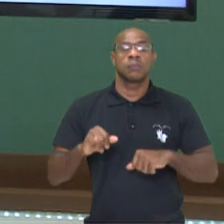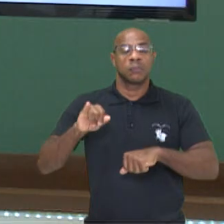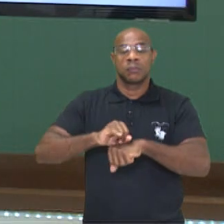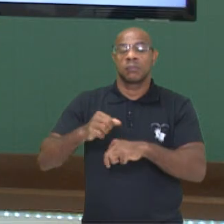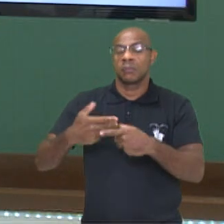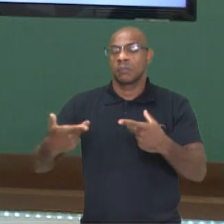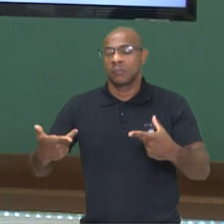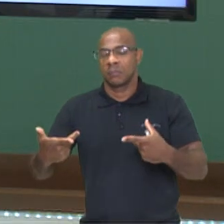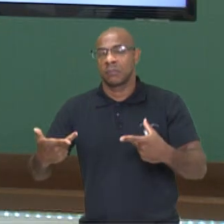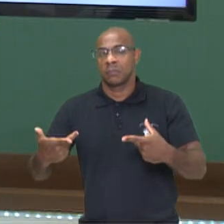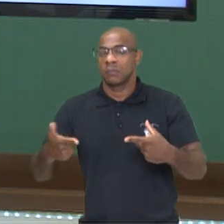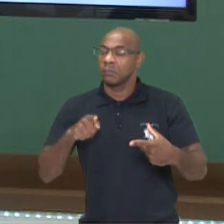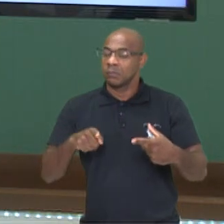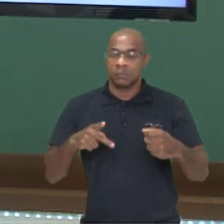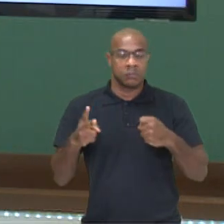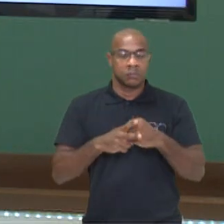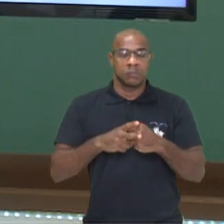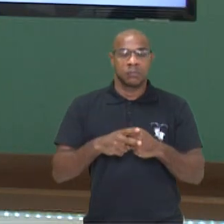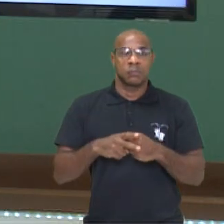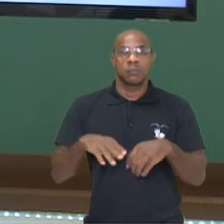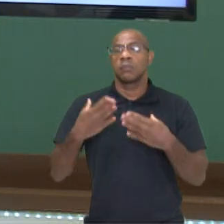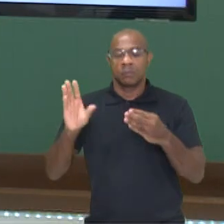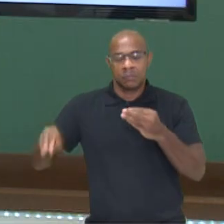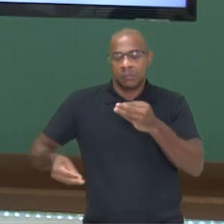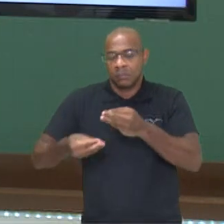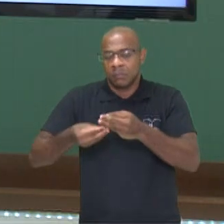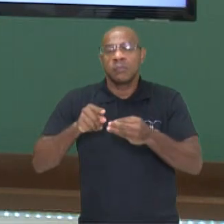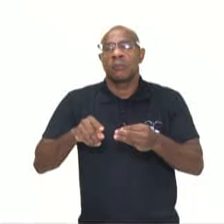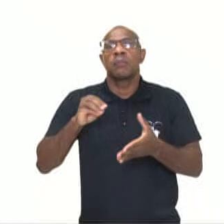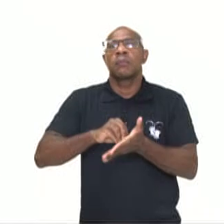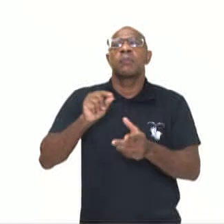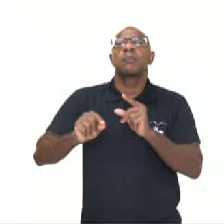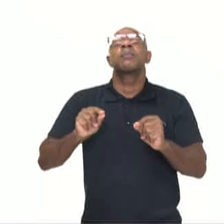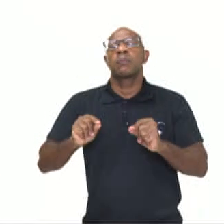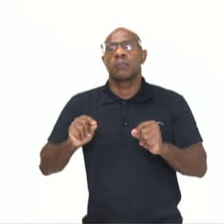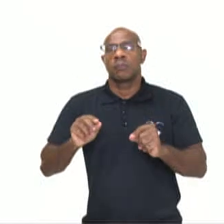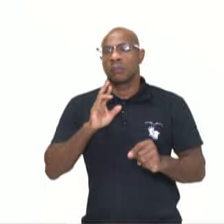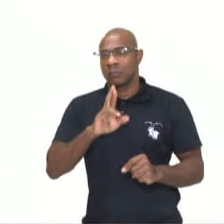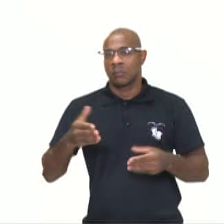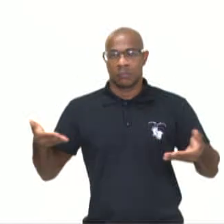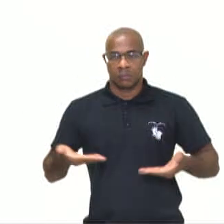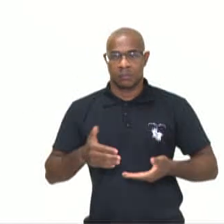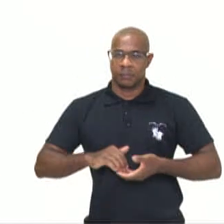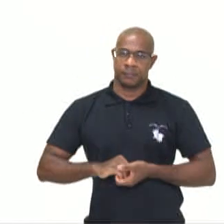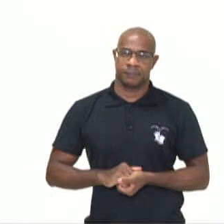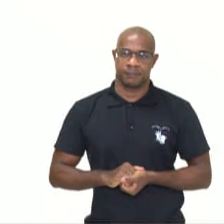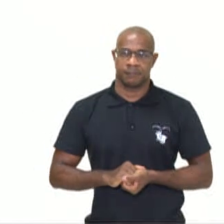Qual é o complemento? O que há? Responda.